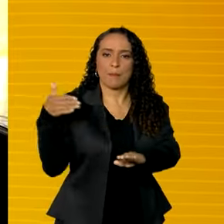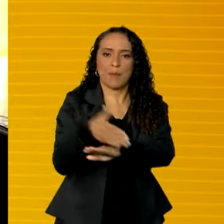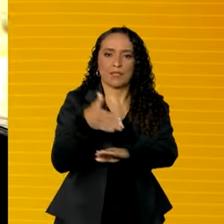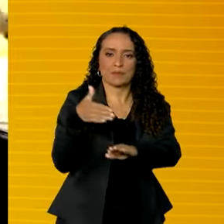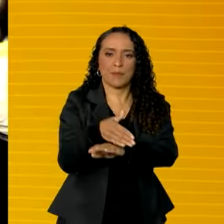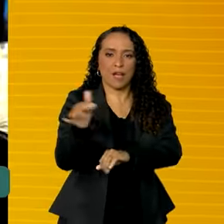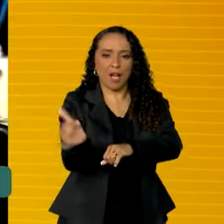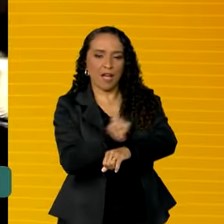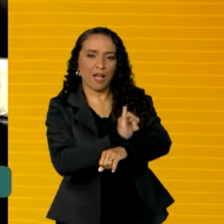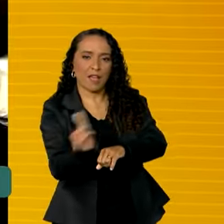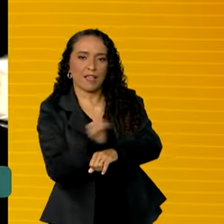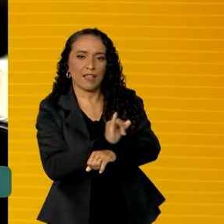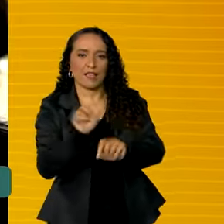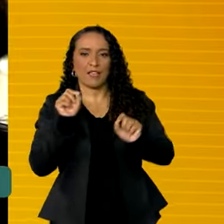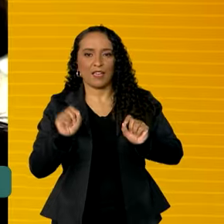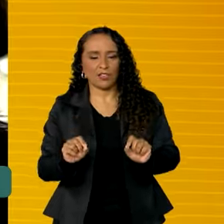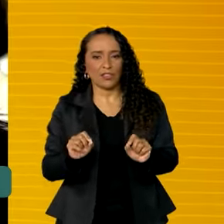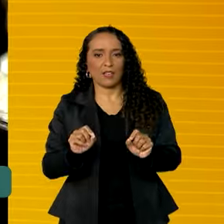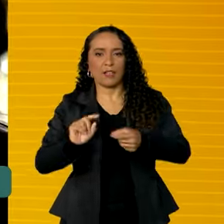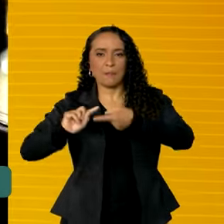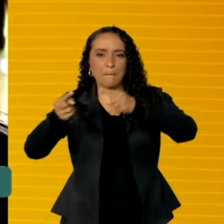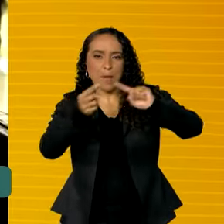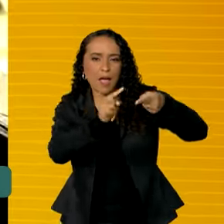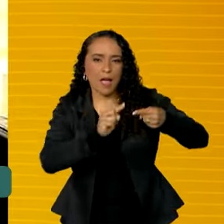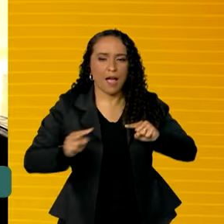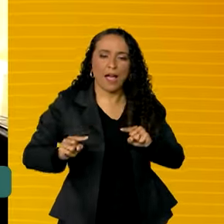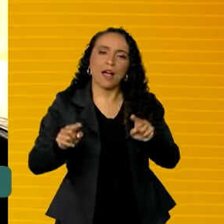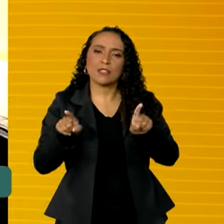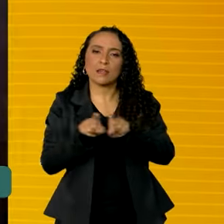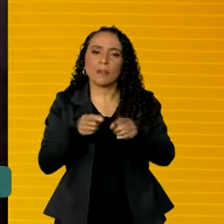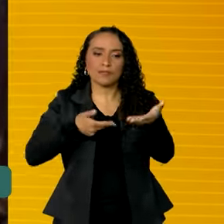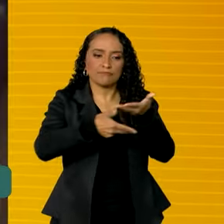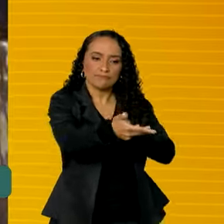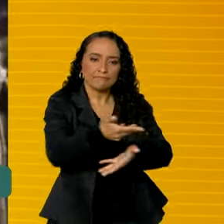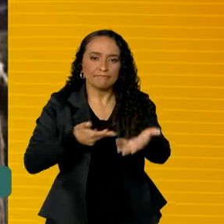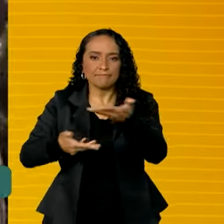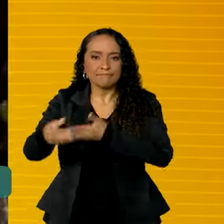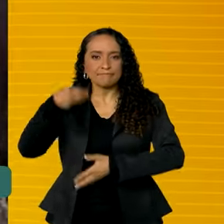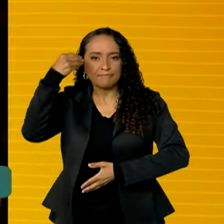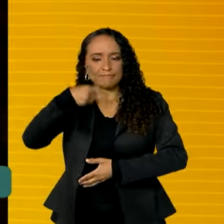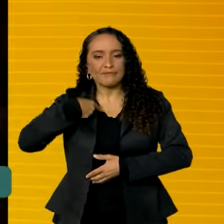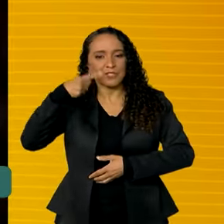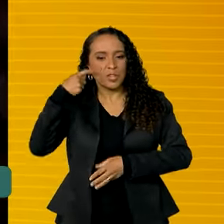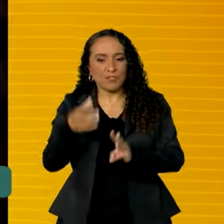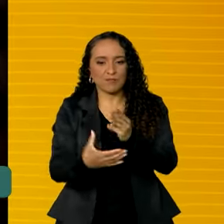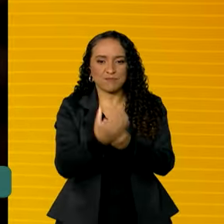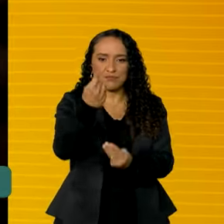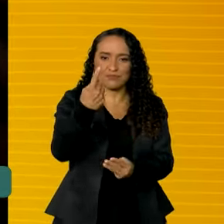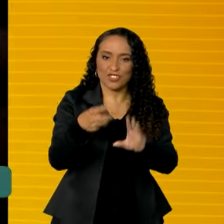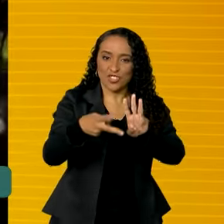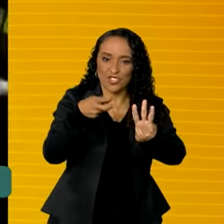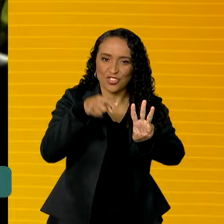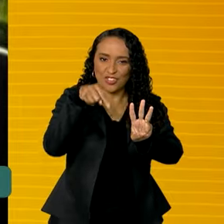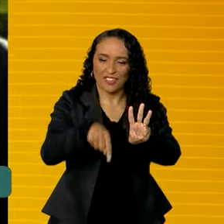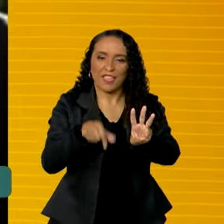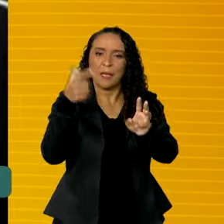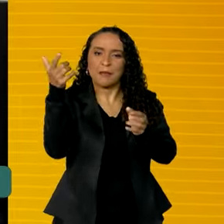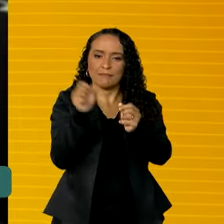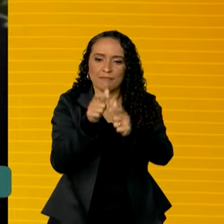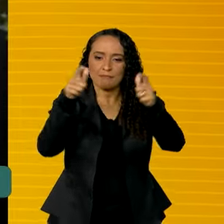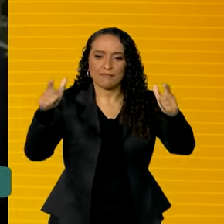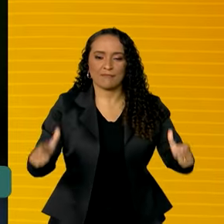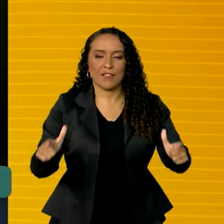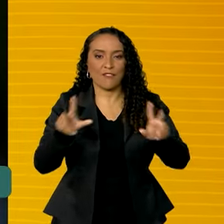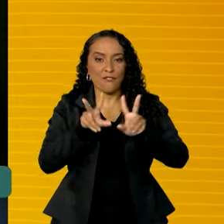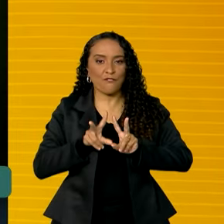de estratégia, de debate e troca de experiência. Então eu vejo como o Troika Indígena como mais esse espaço para